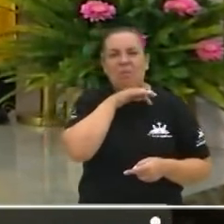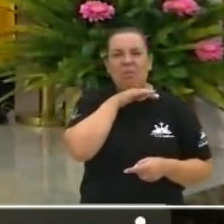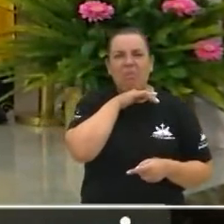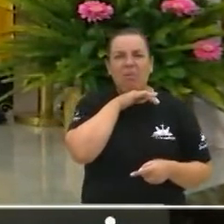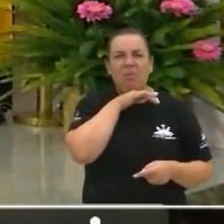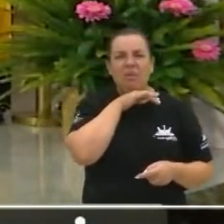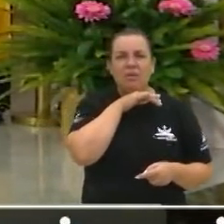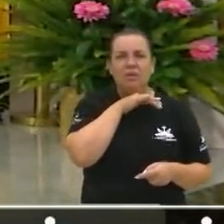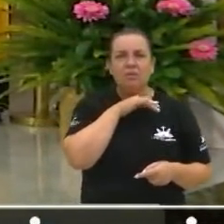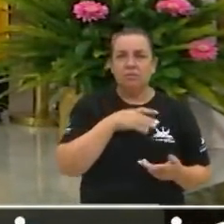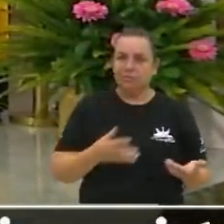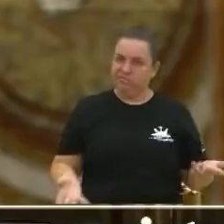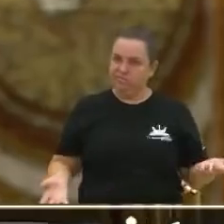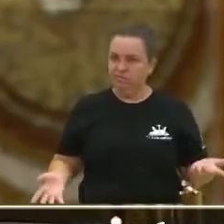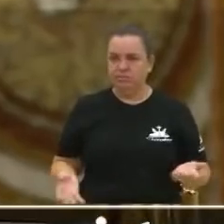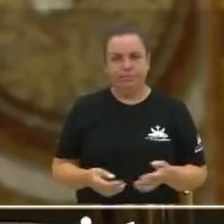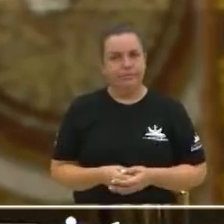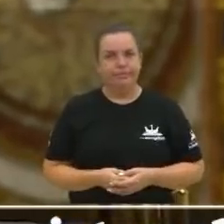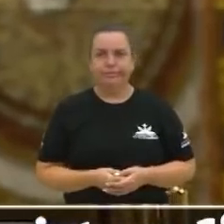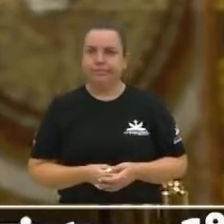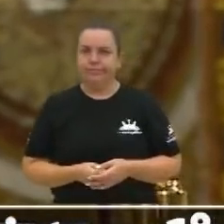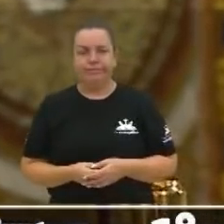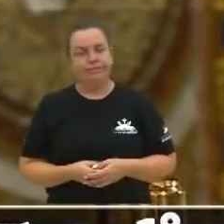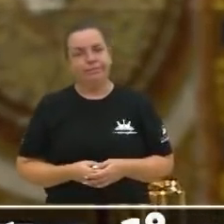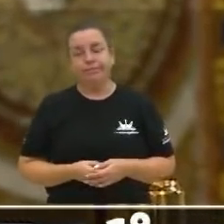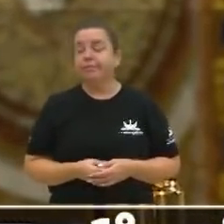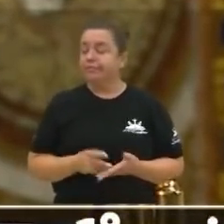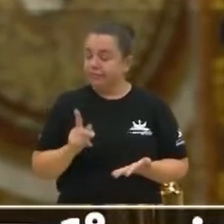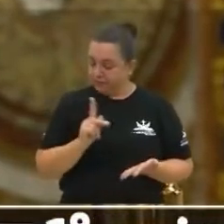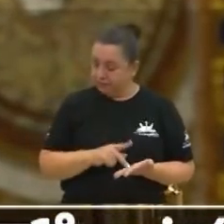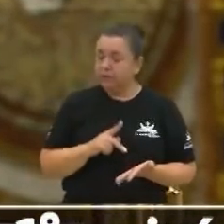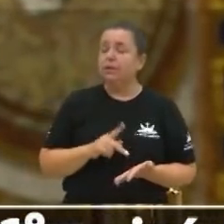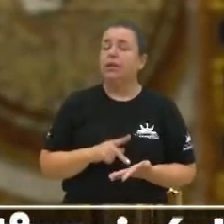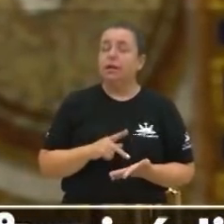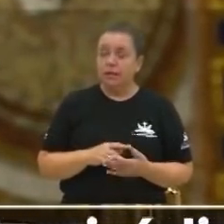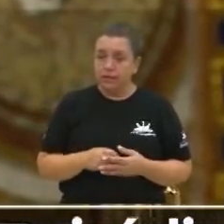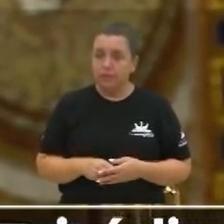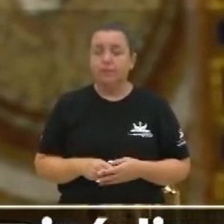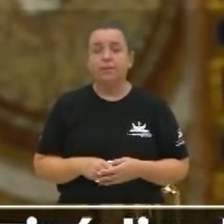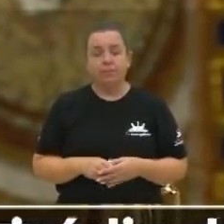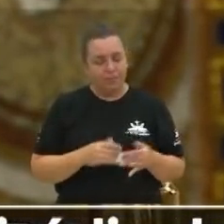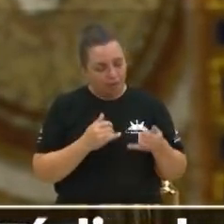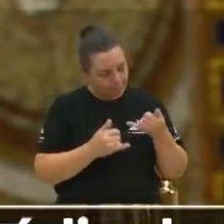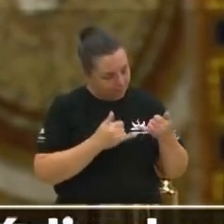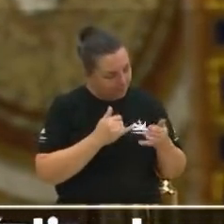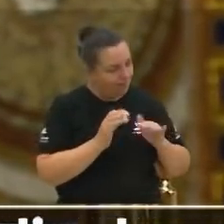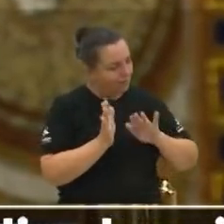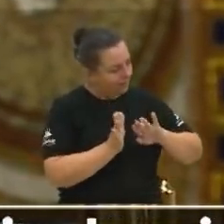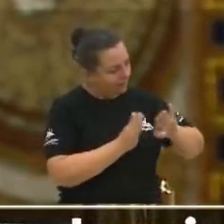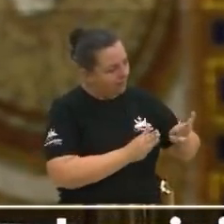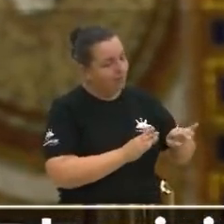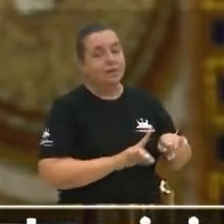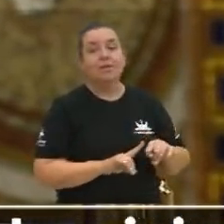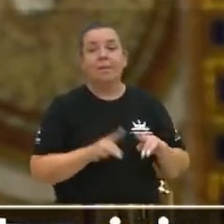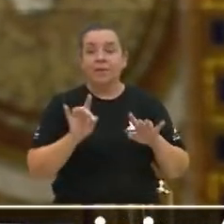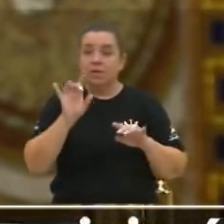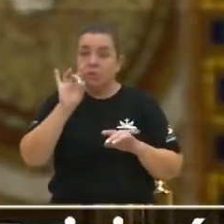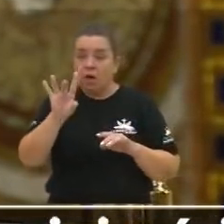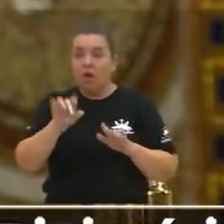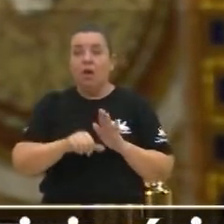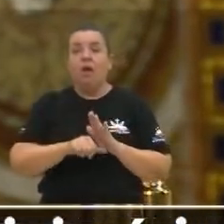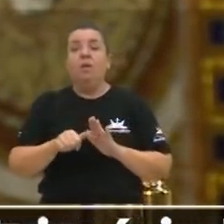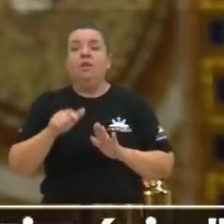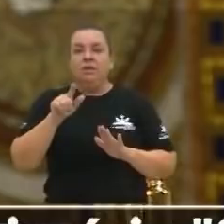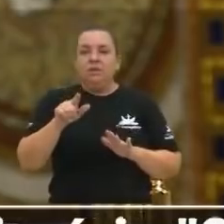Eu tô tomando muito limão e é Brincadeiras à parte eu só queria